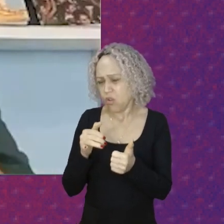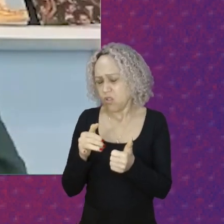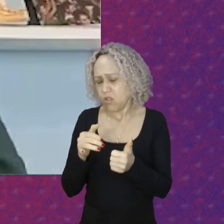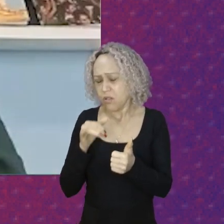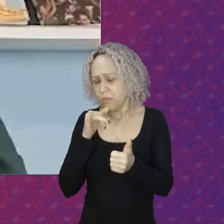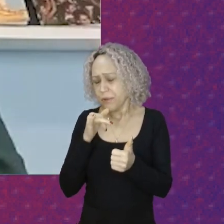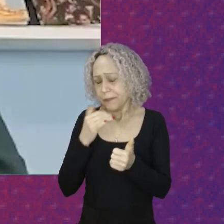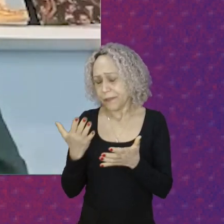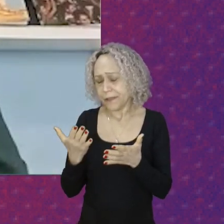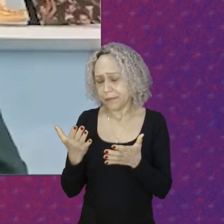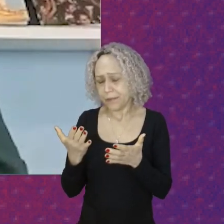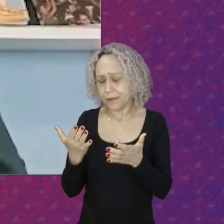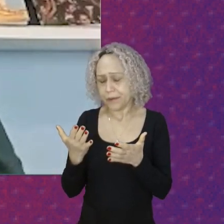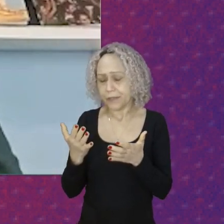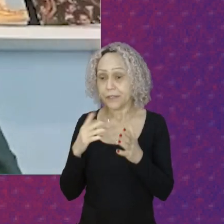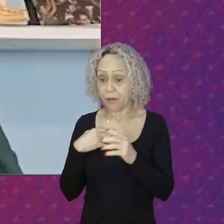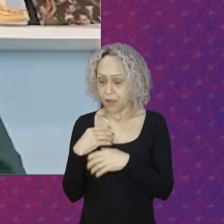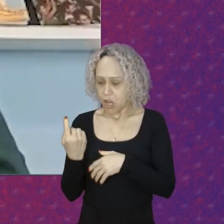questões de